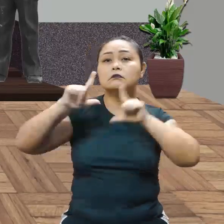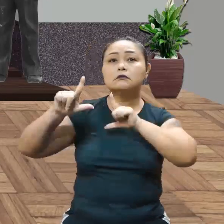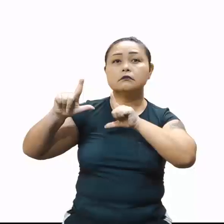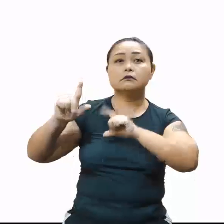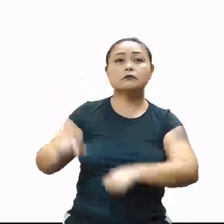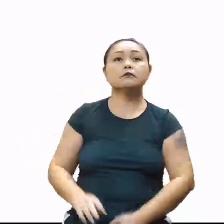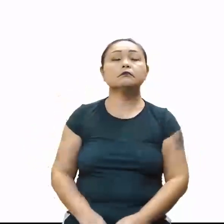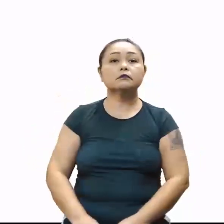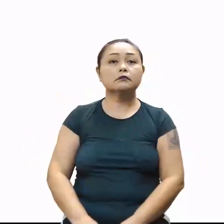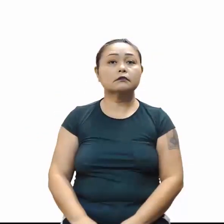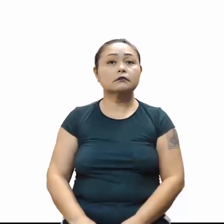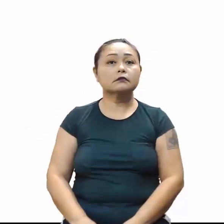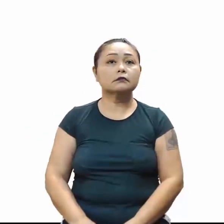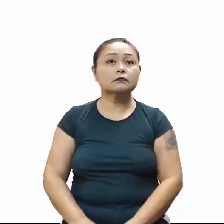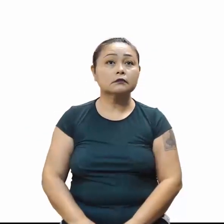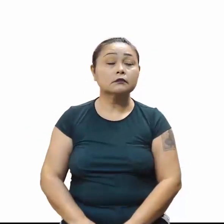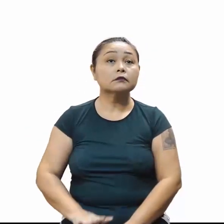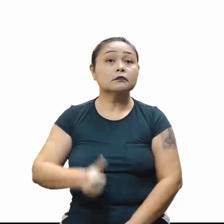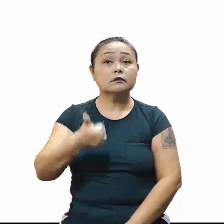tela.